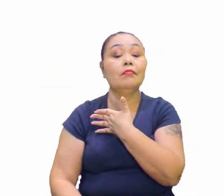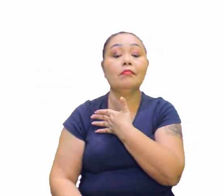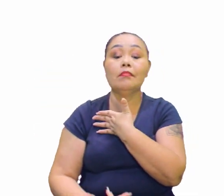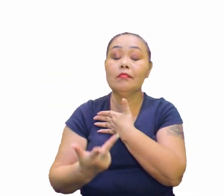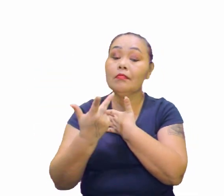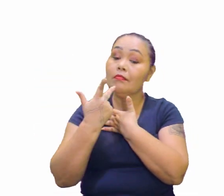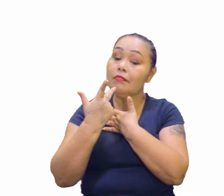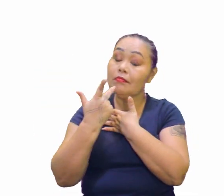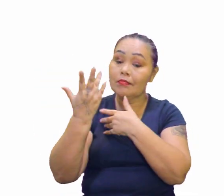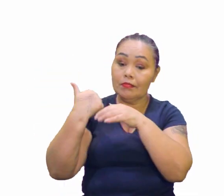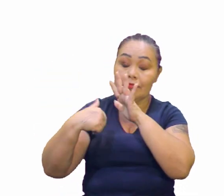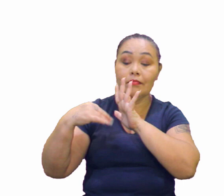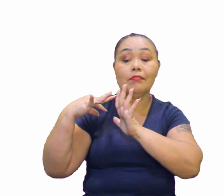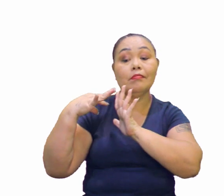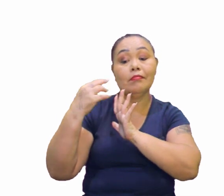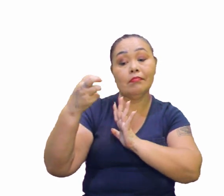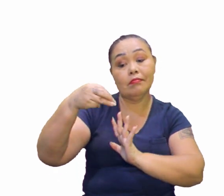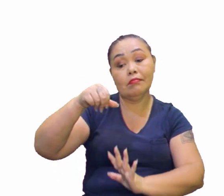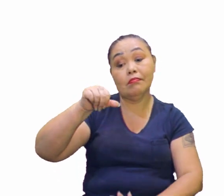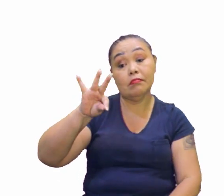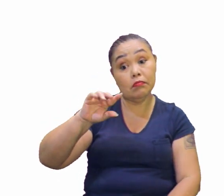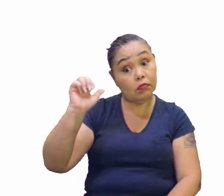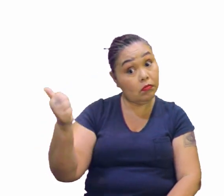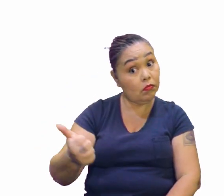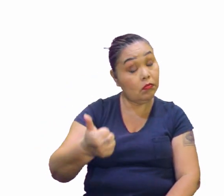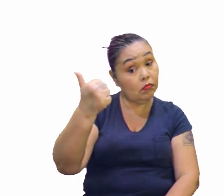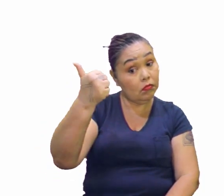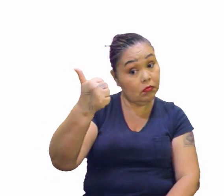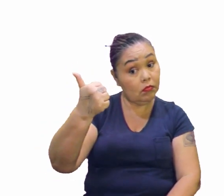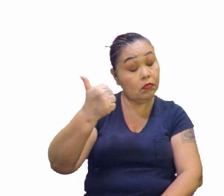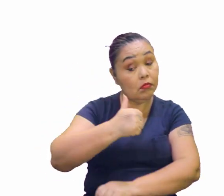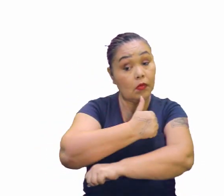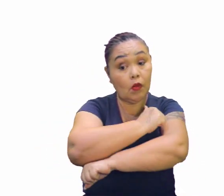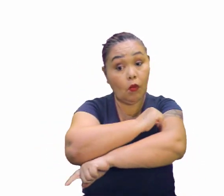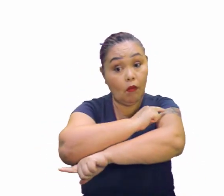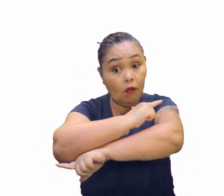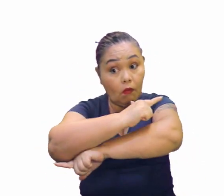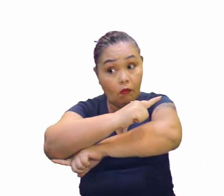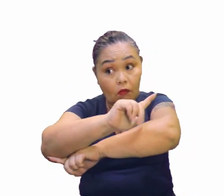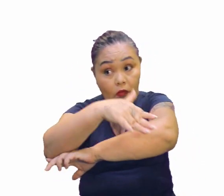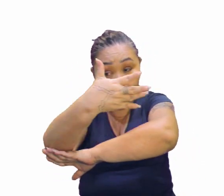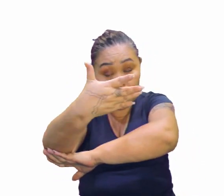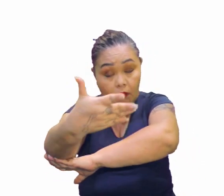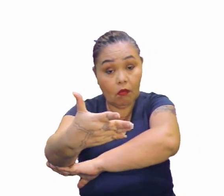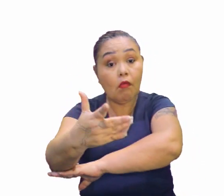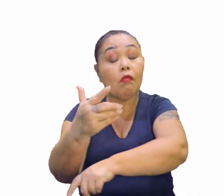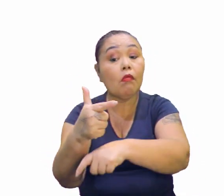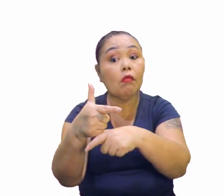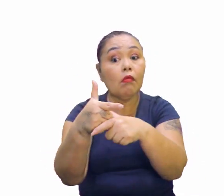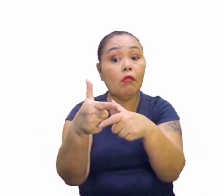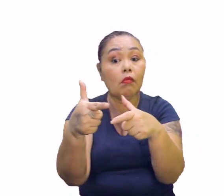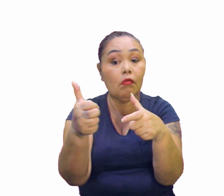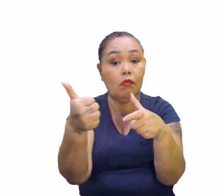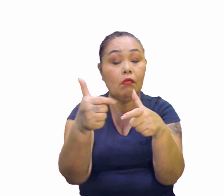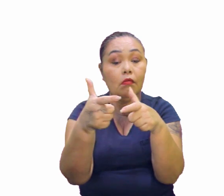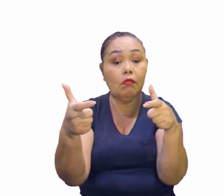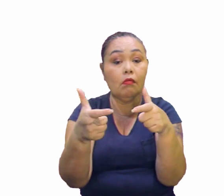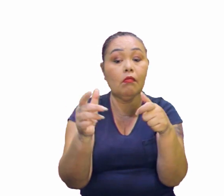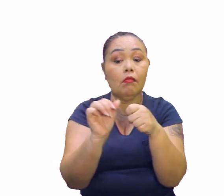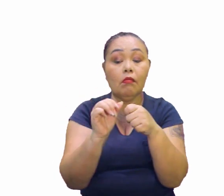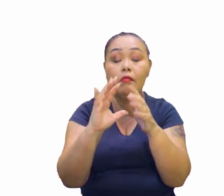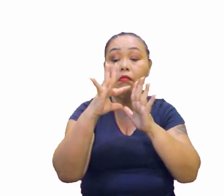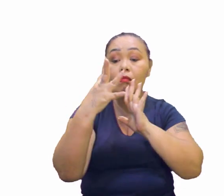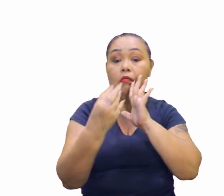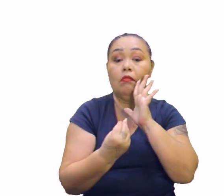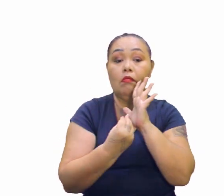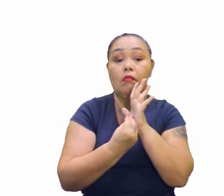Professor, o senhor falou que agora a Mata Atlântica foi o primeiro. É, o primeiro mais devastado, ok? O primeiro maior é a